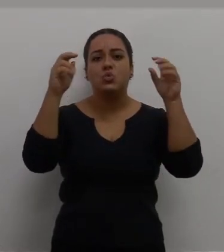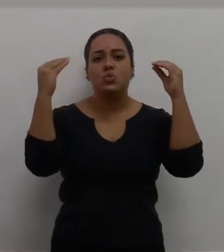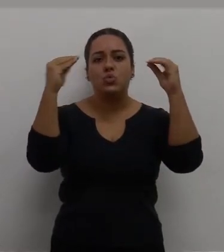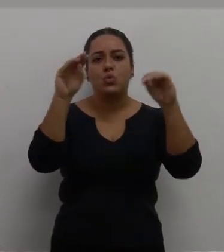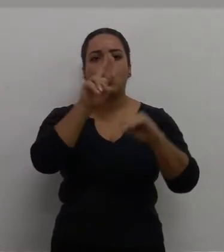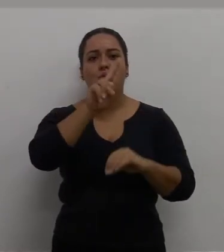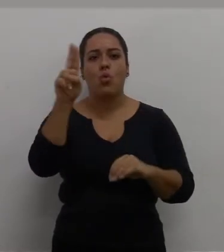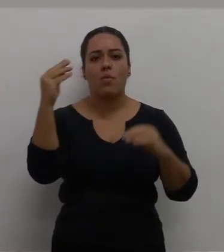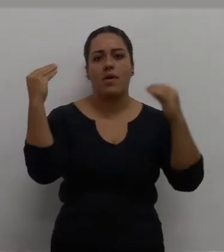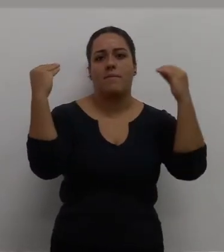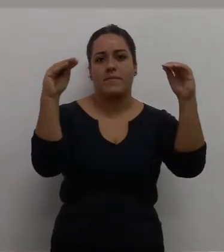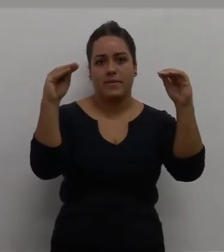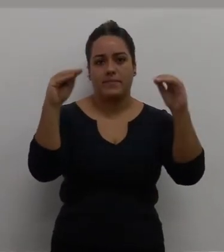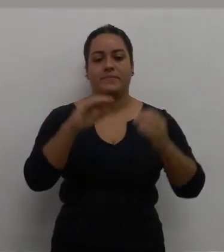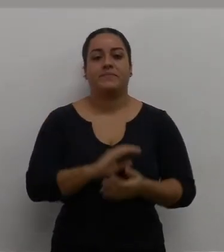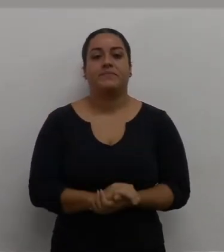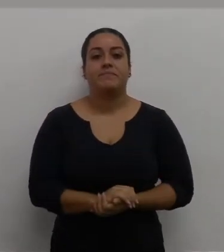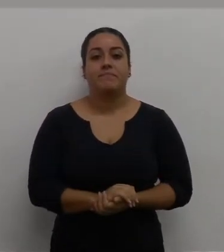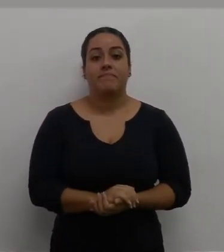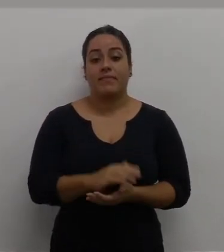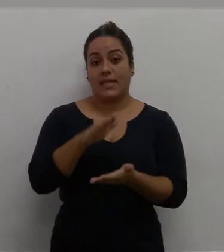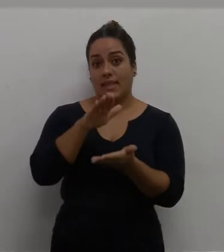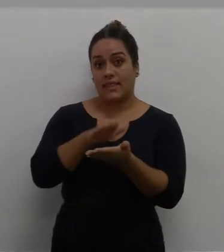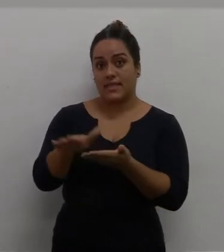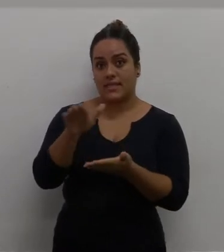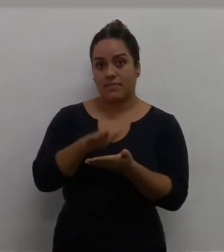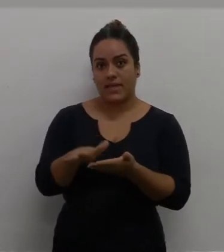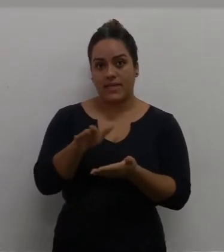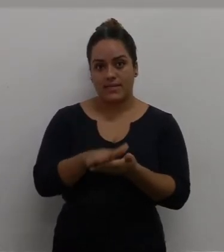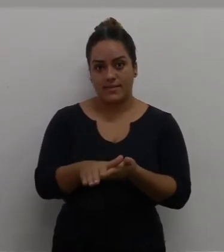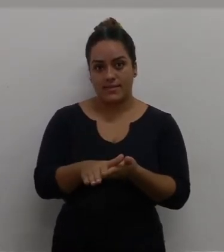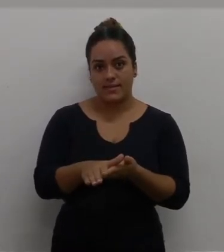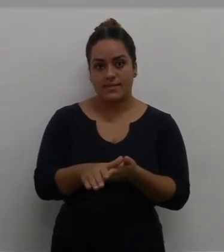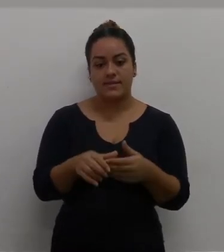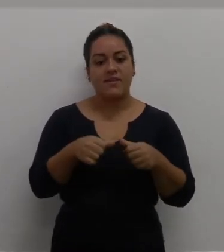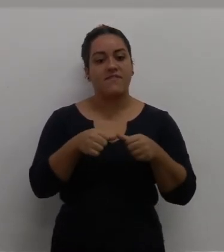título. Vamos colocar aqui o título Despesas